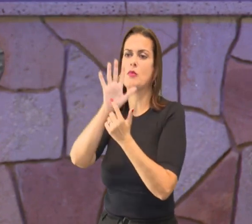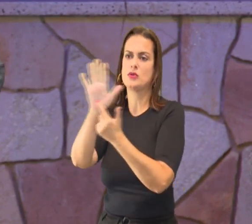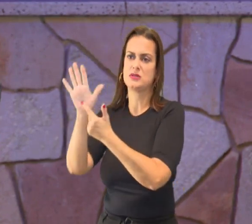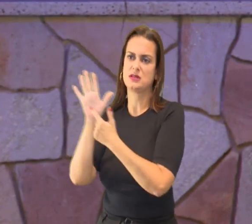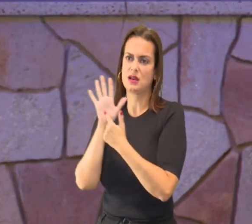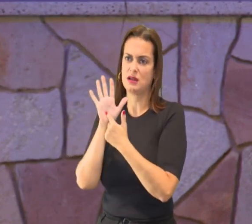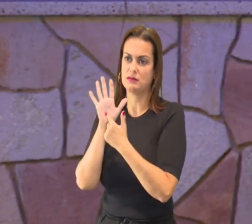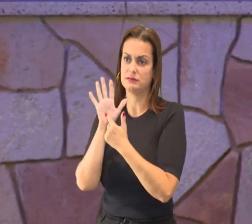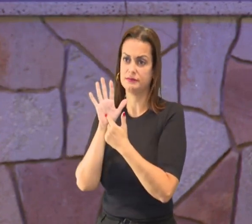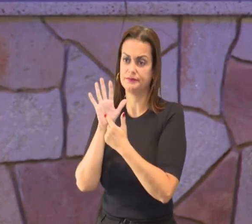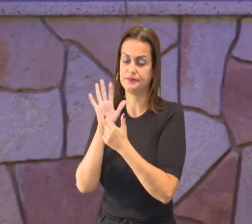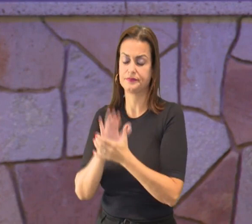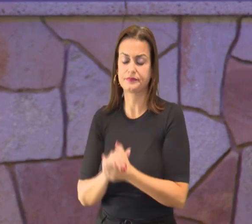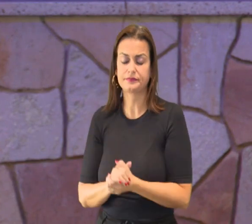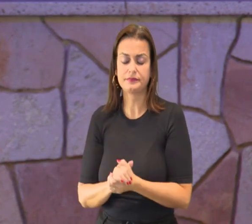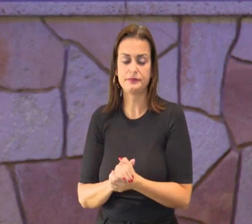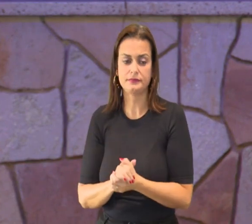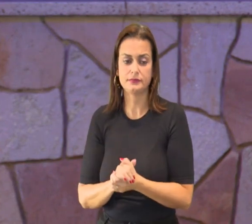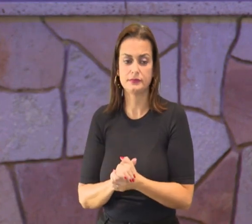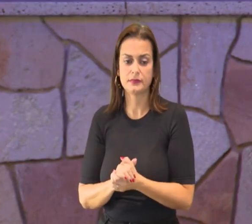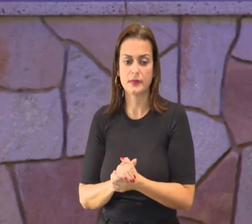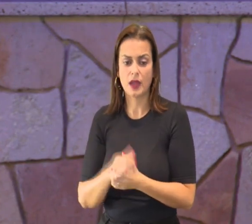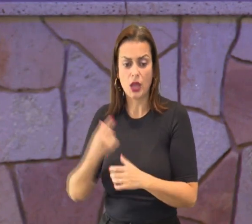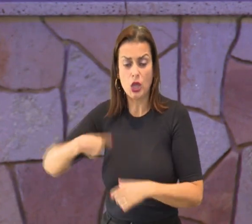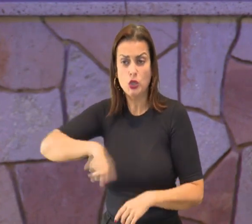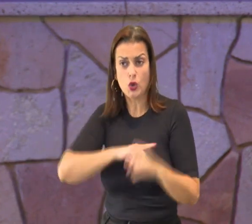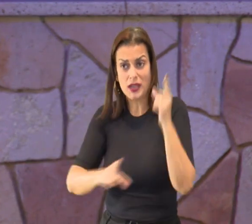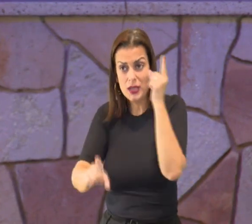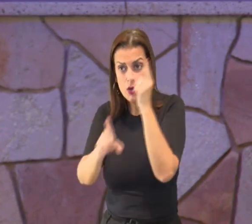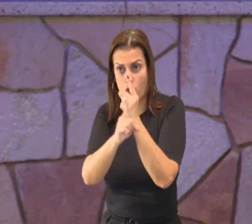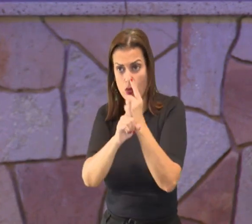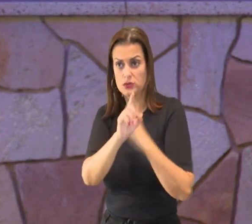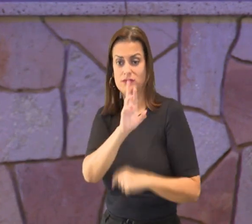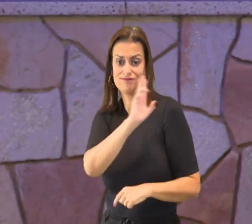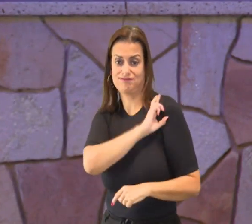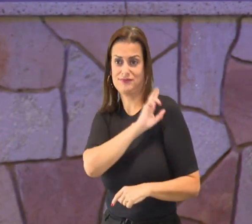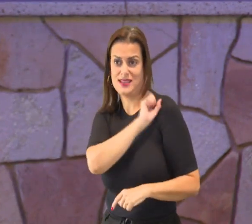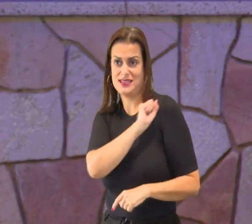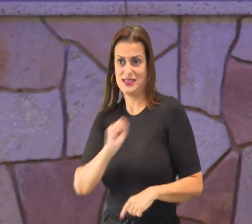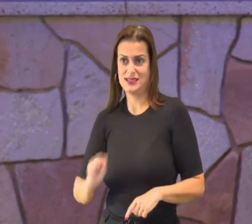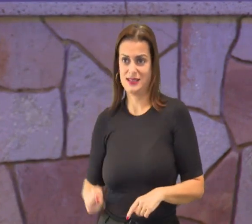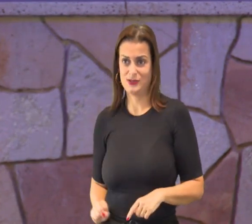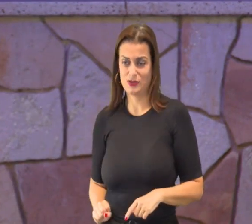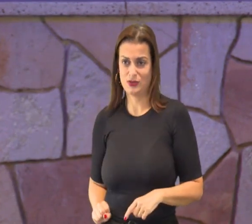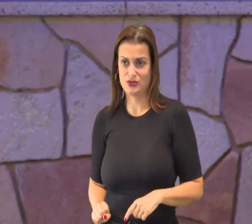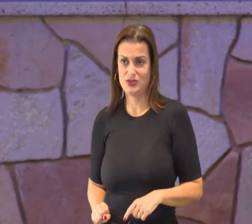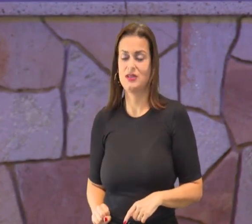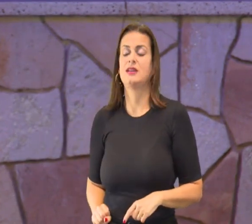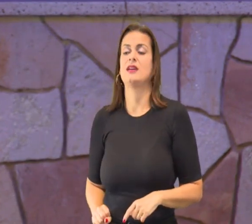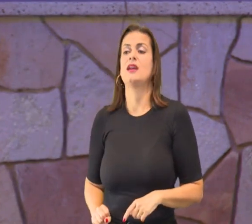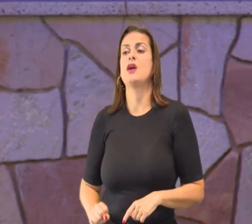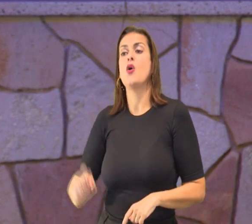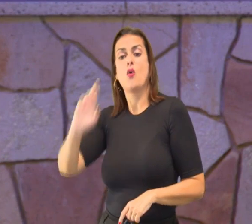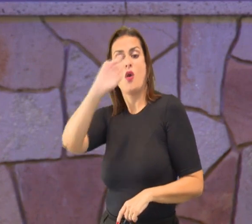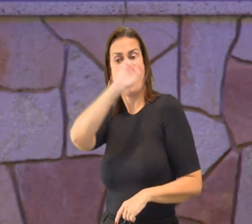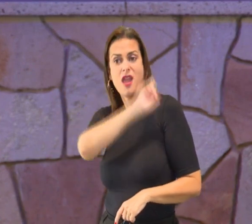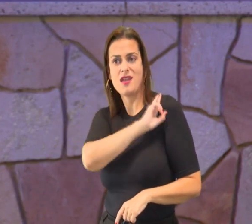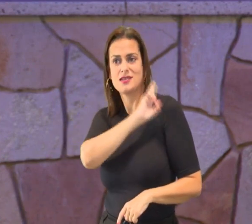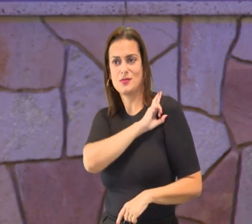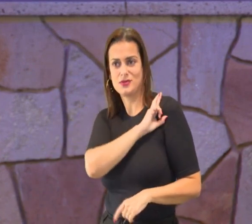Nós encontramos aqui este sacerdote, que é o responsável